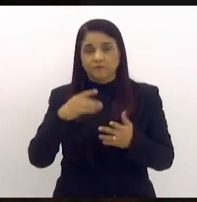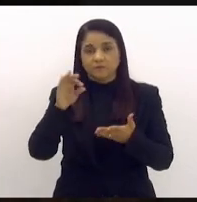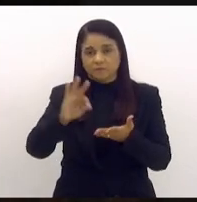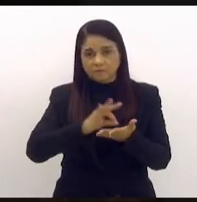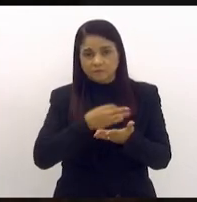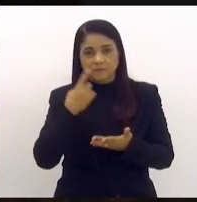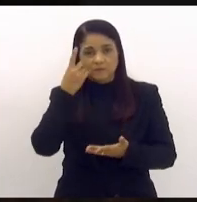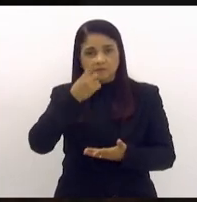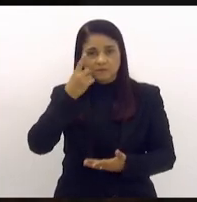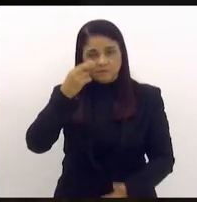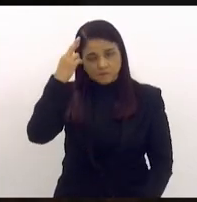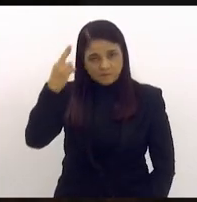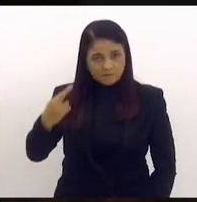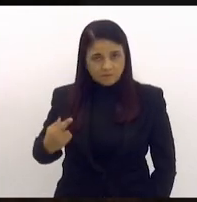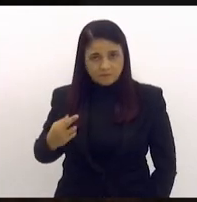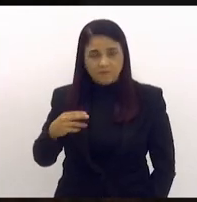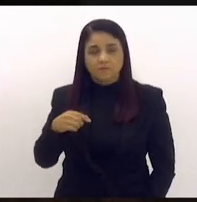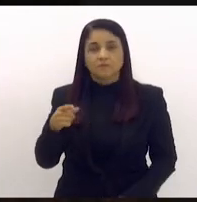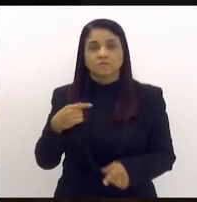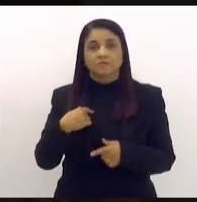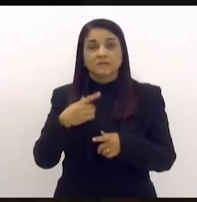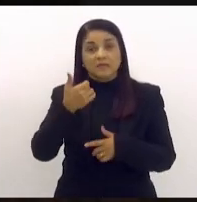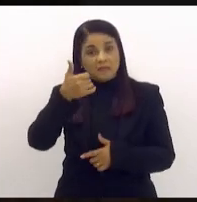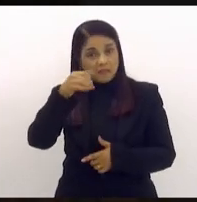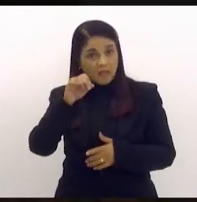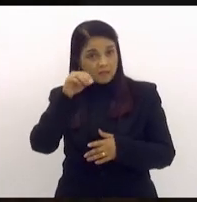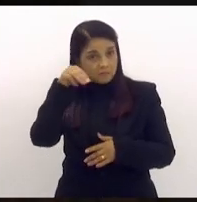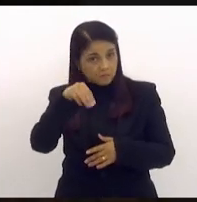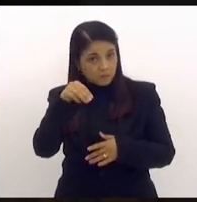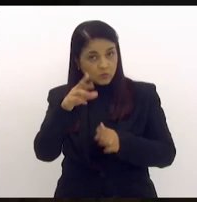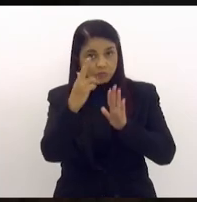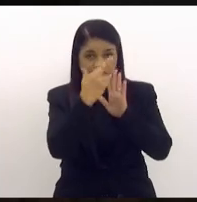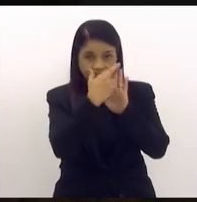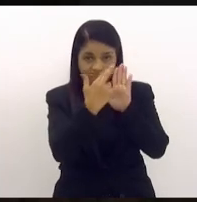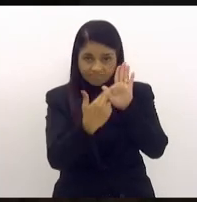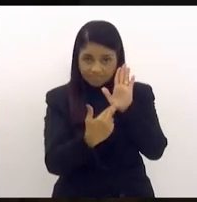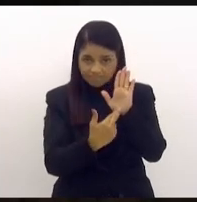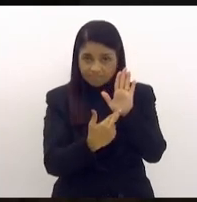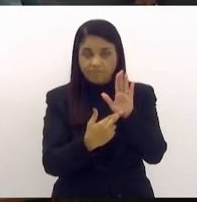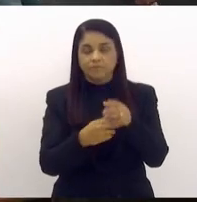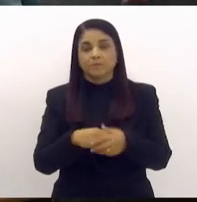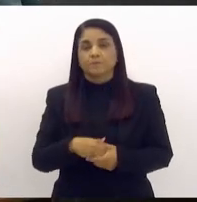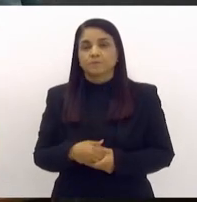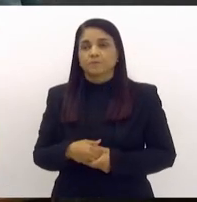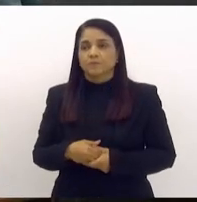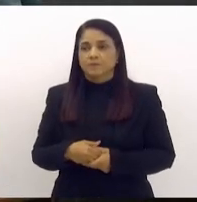inscrita, nobre deputada Renata Souza. Vossa Excelência dispõe de 10 minutos no tempo regimental.